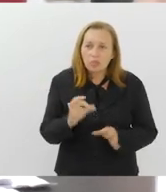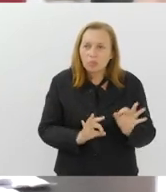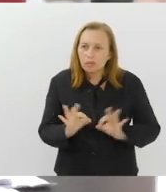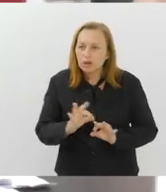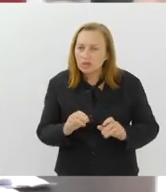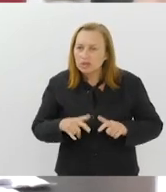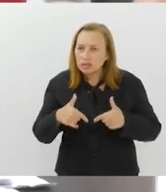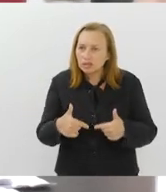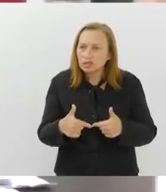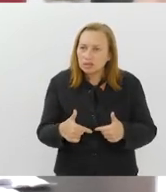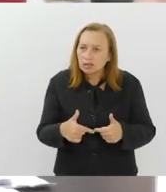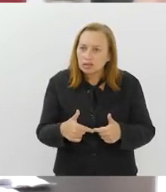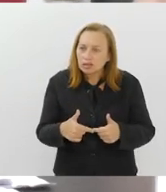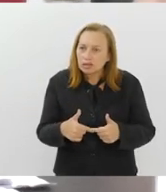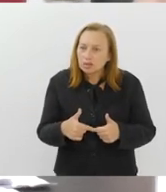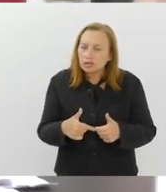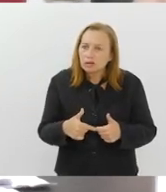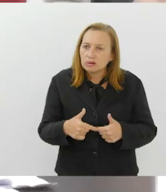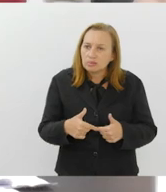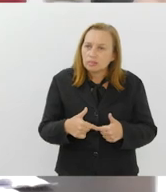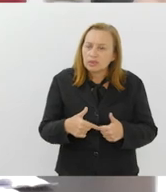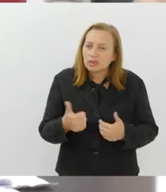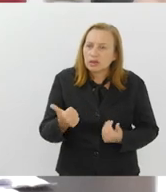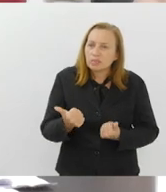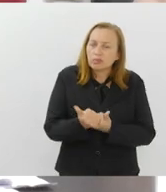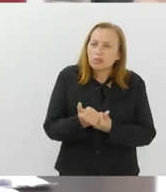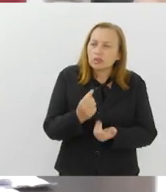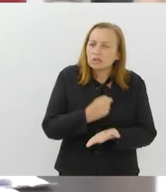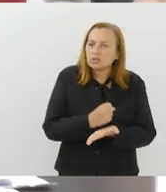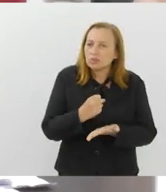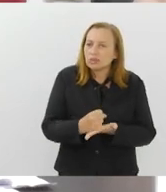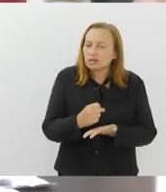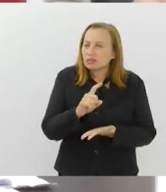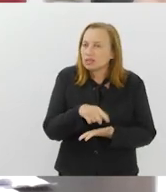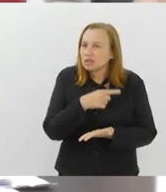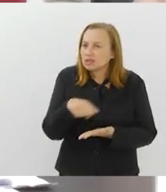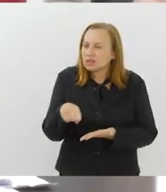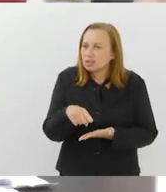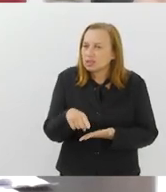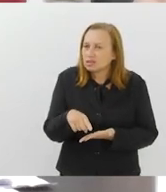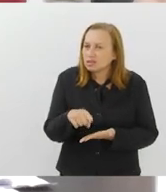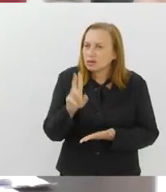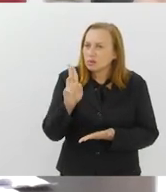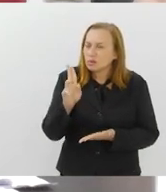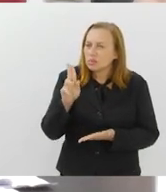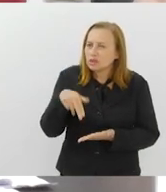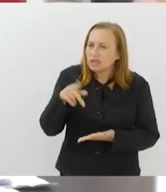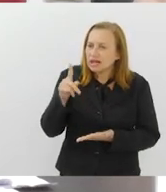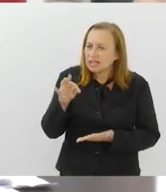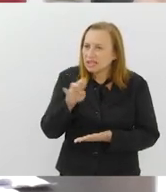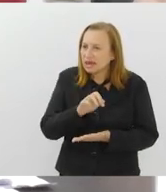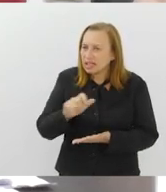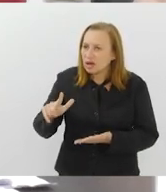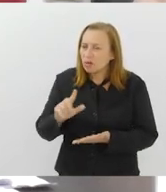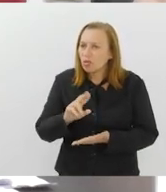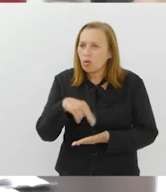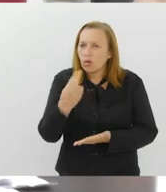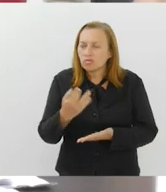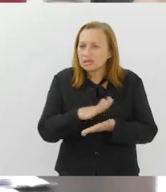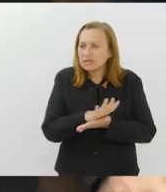efetivo para dar alento a esses contratos que foram cancelados unilateralmente, ou nada vai ser